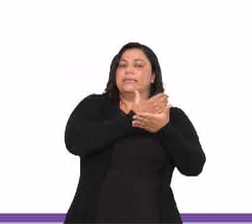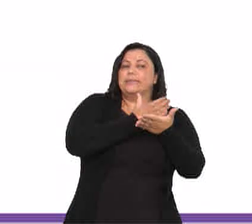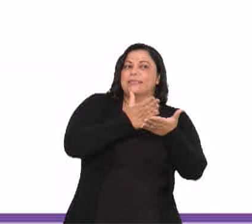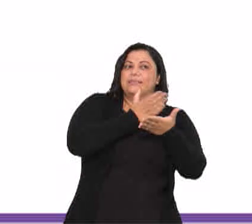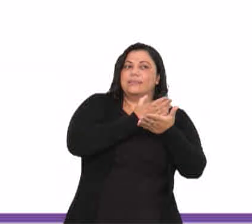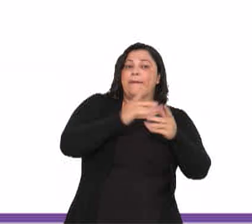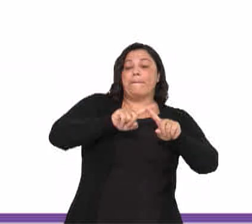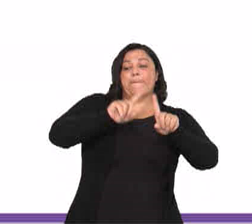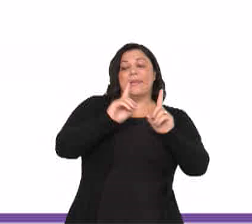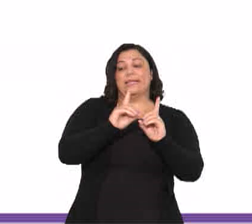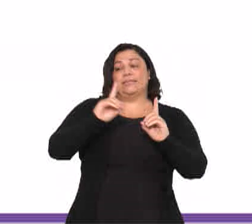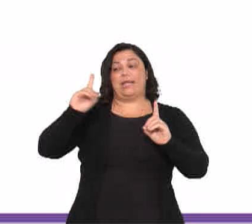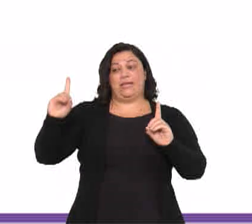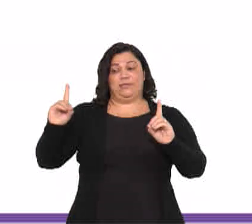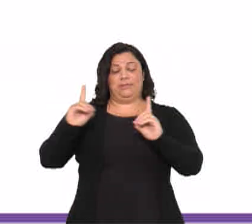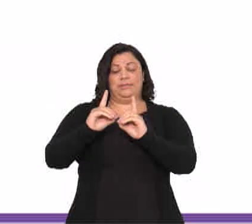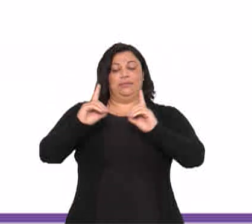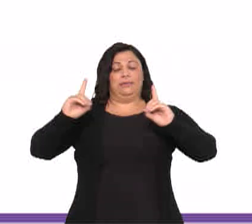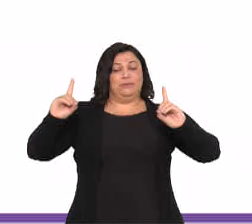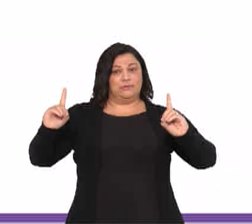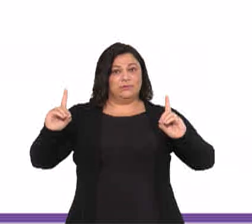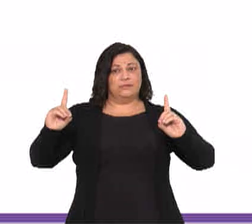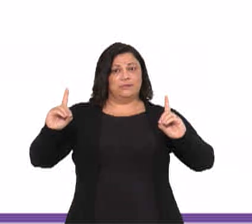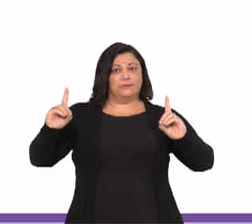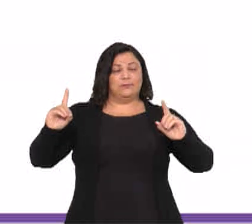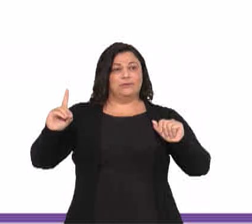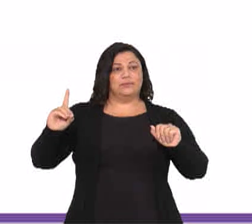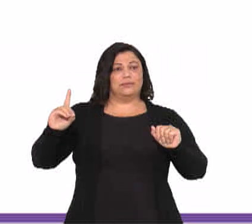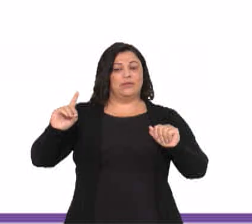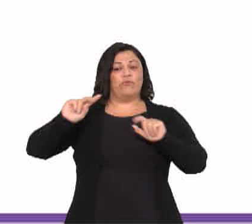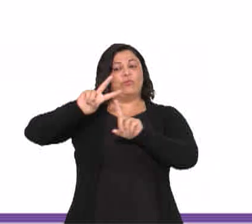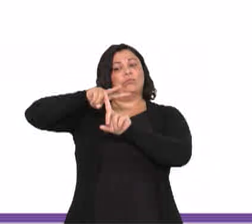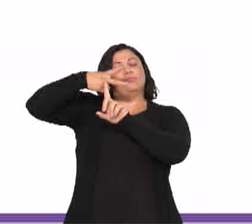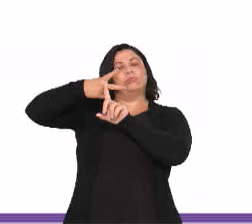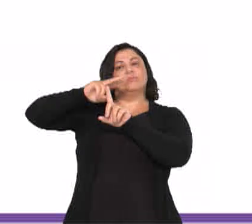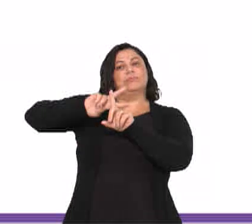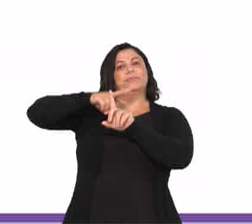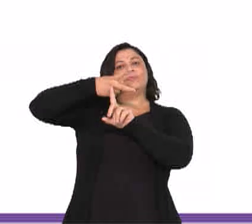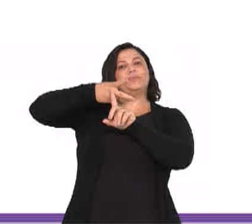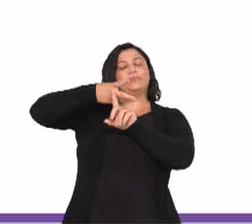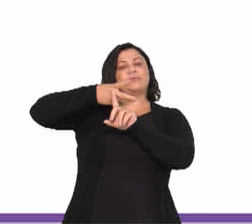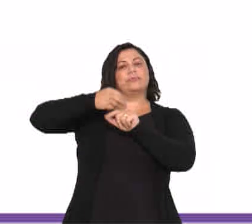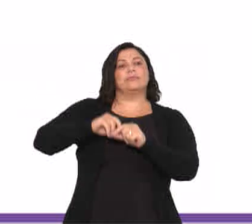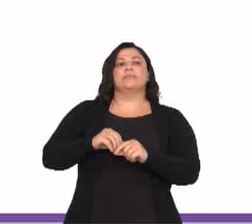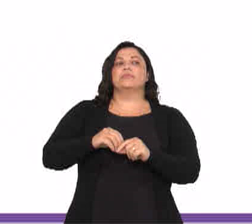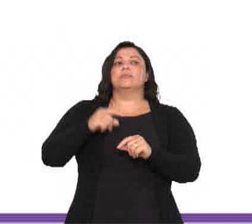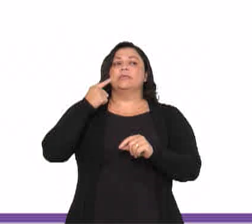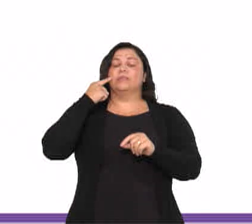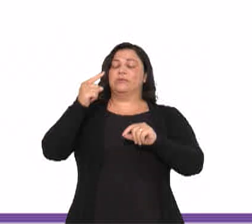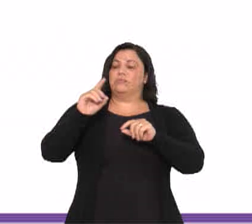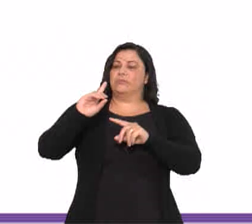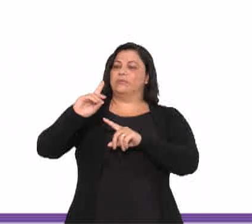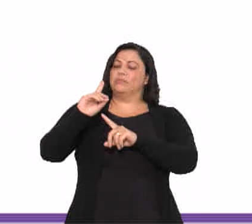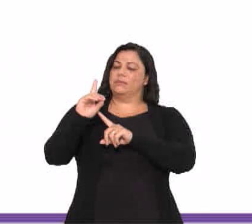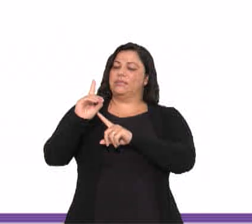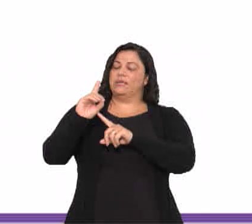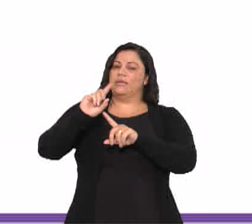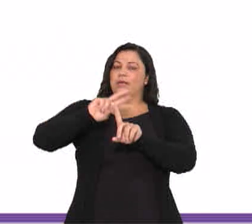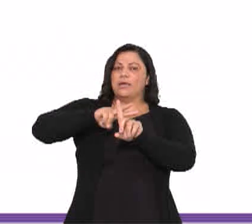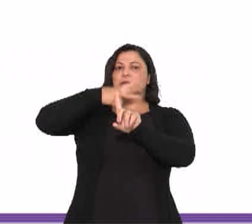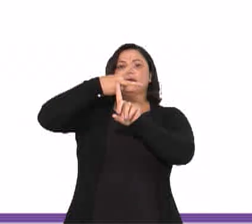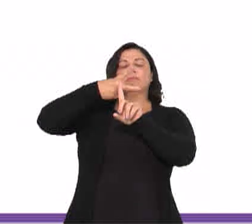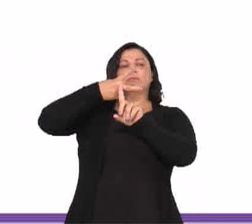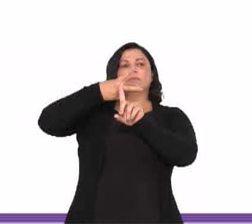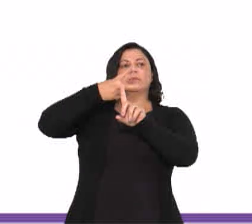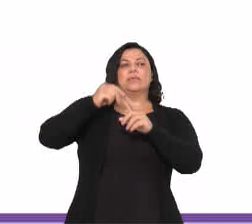a distância entre os corpos for duplicada. Então, a gente tem uma situação inicial, a gente tem uma força elétrica entre duas